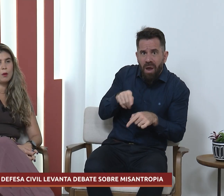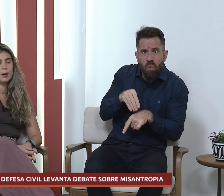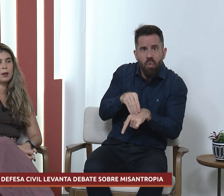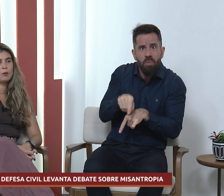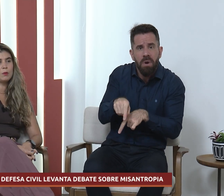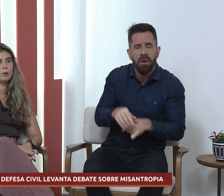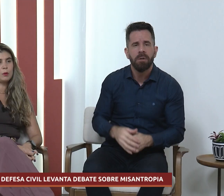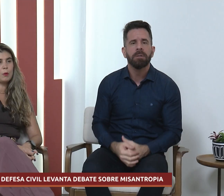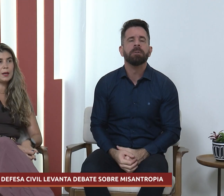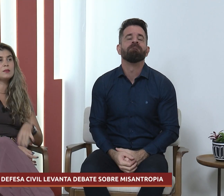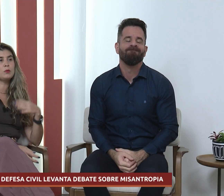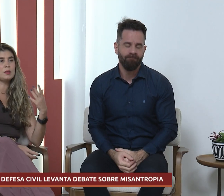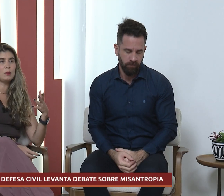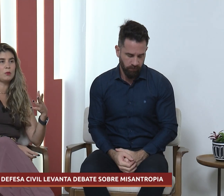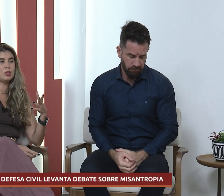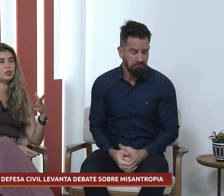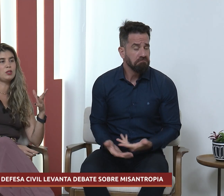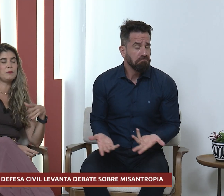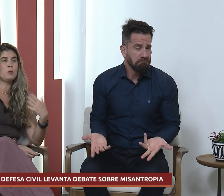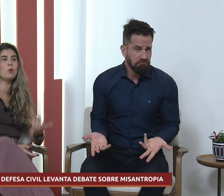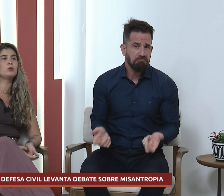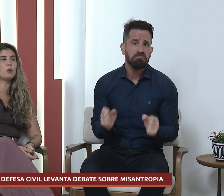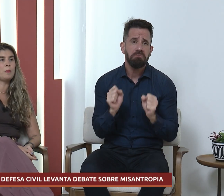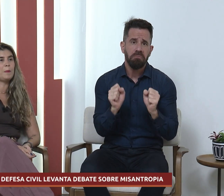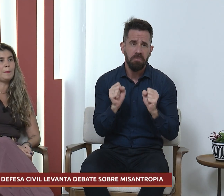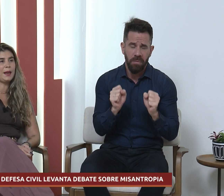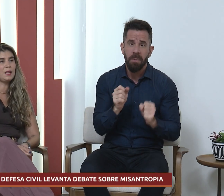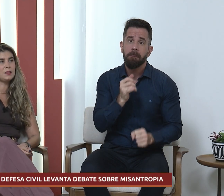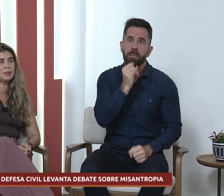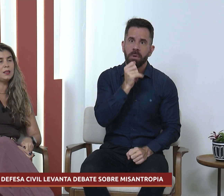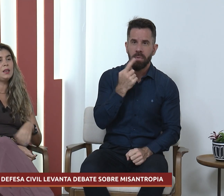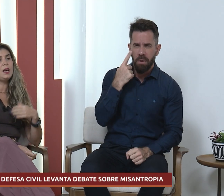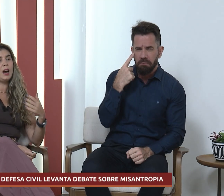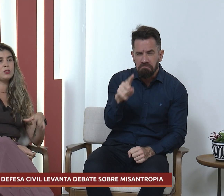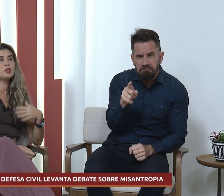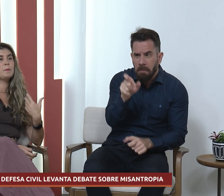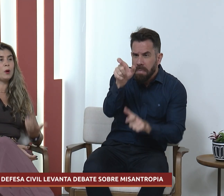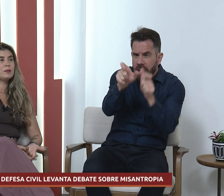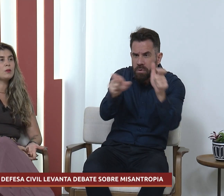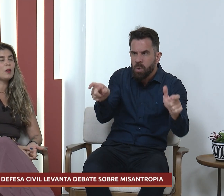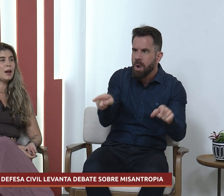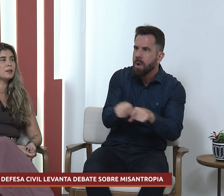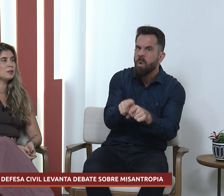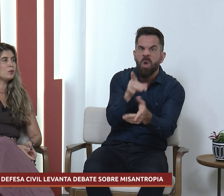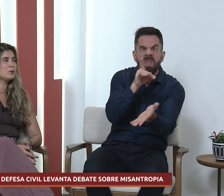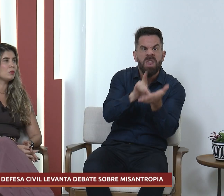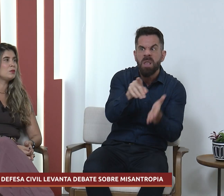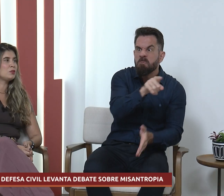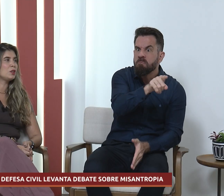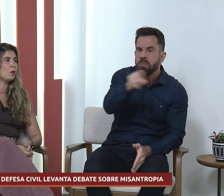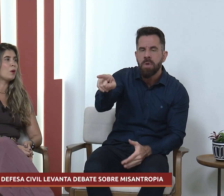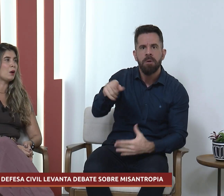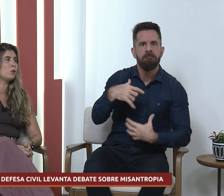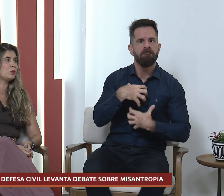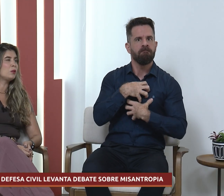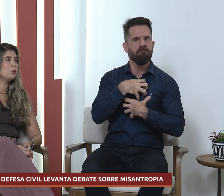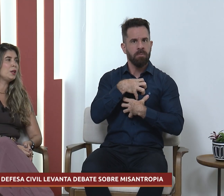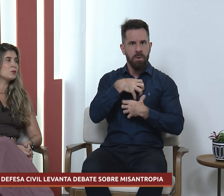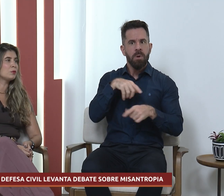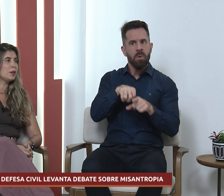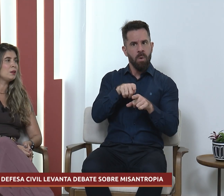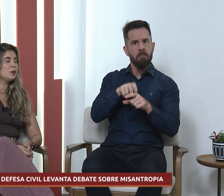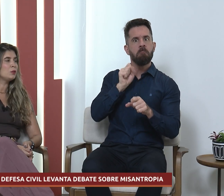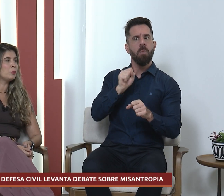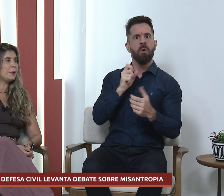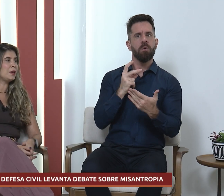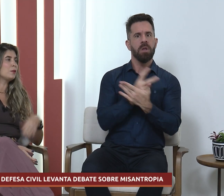acho que qualquer situação onde a gente vê o outro como uma ameaça, a gente pode se colocar em situações de colocar o outro no